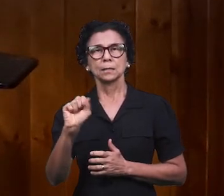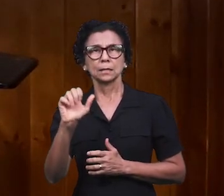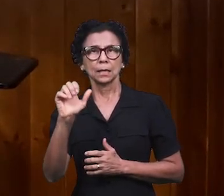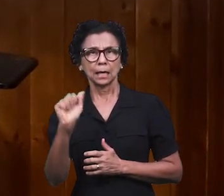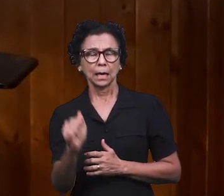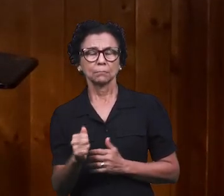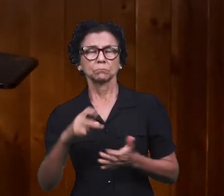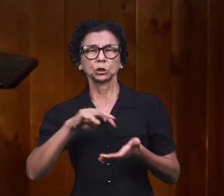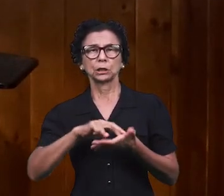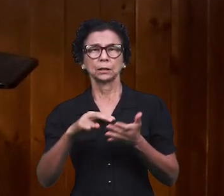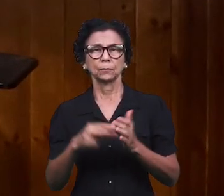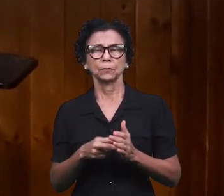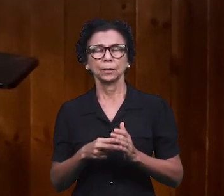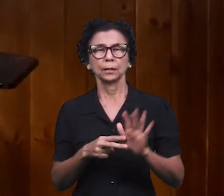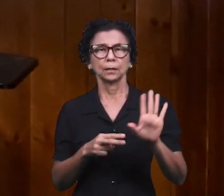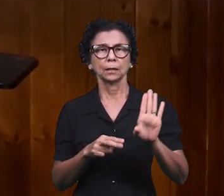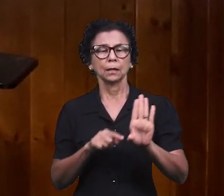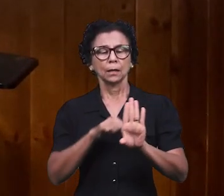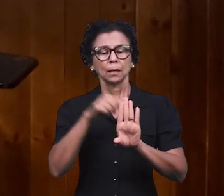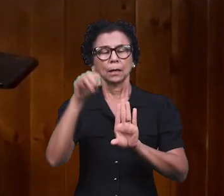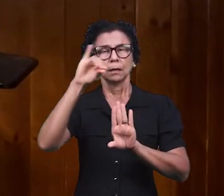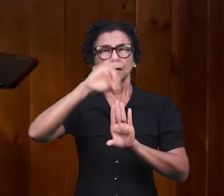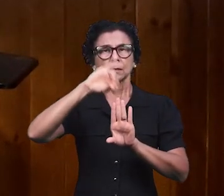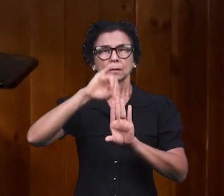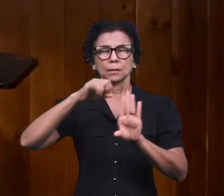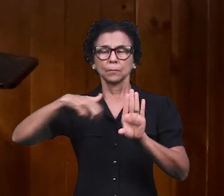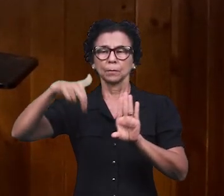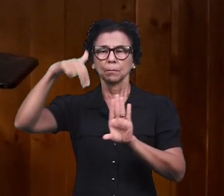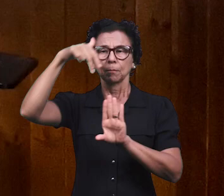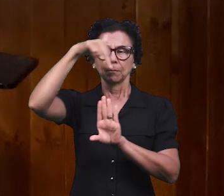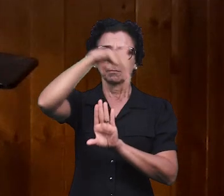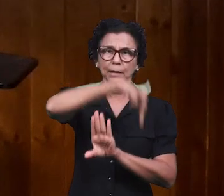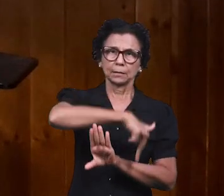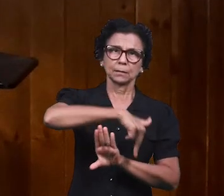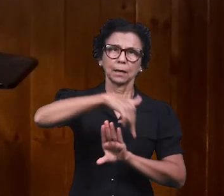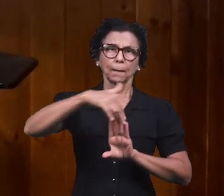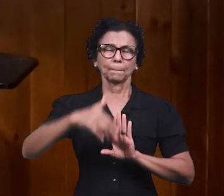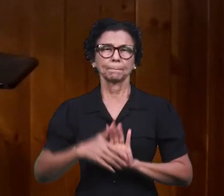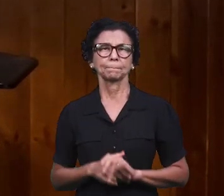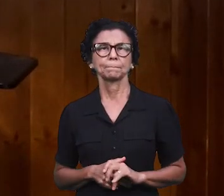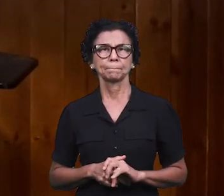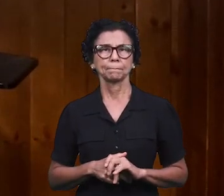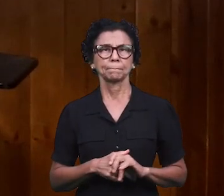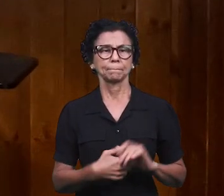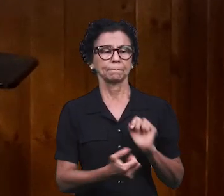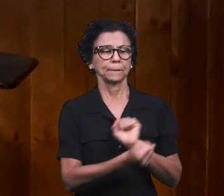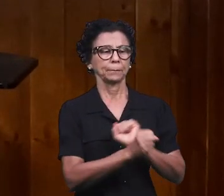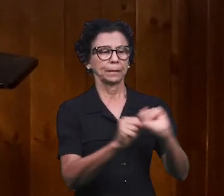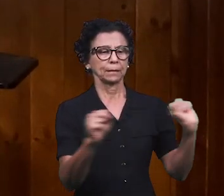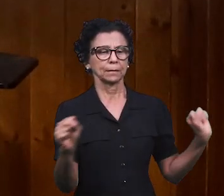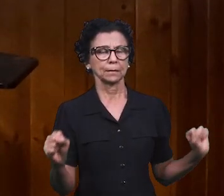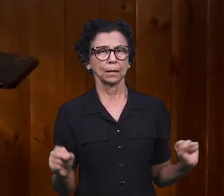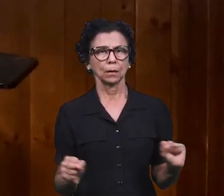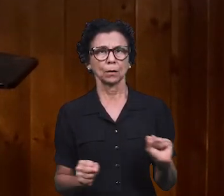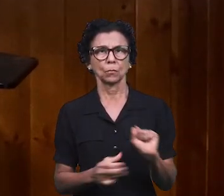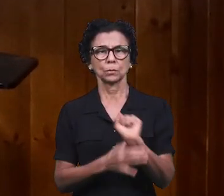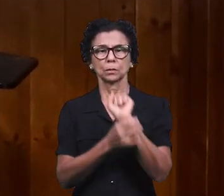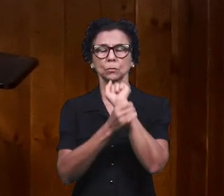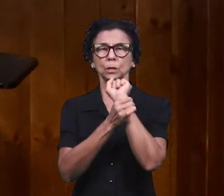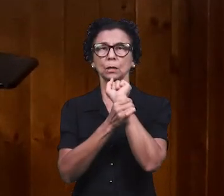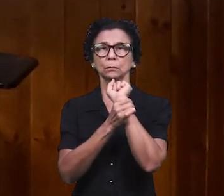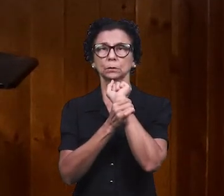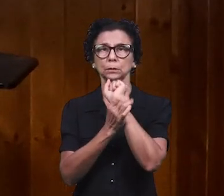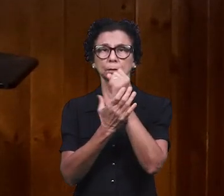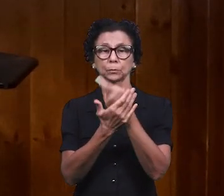muito interessante essa palavra no hebraico também, que significa proteção, segurança para o